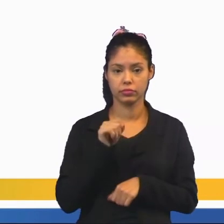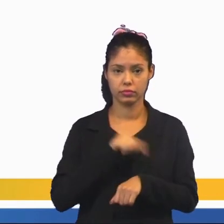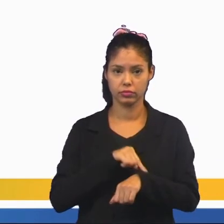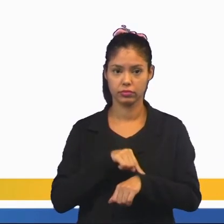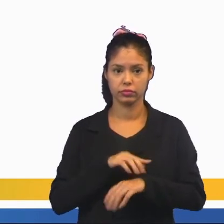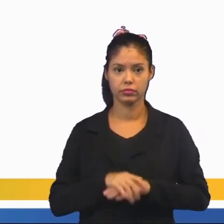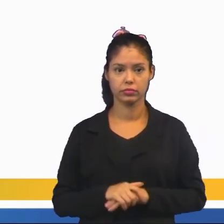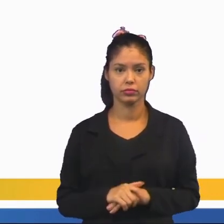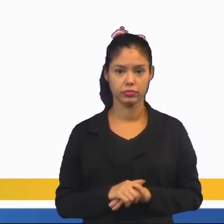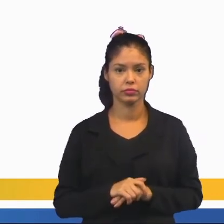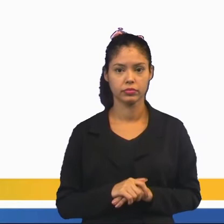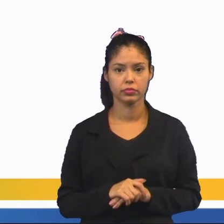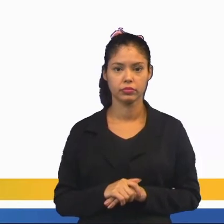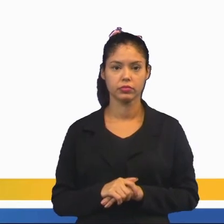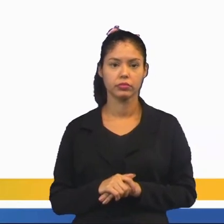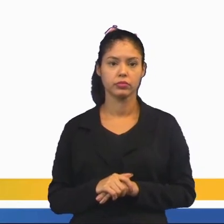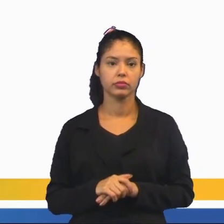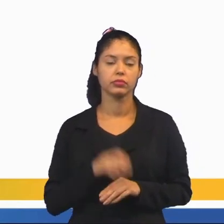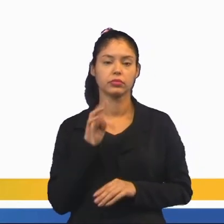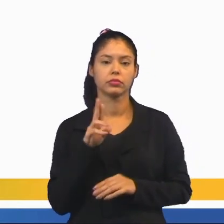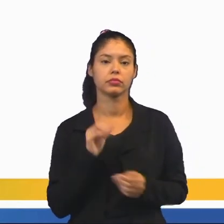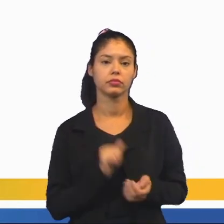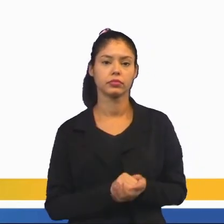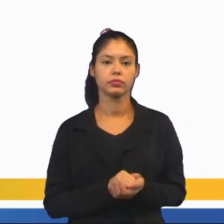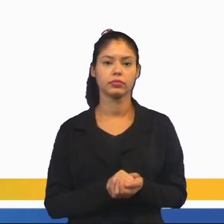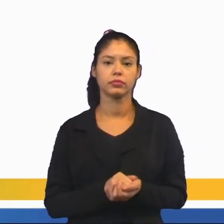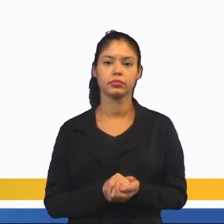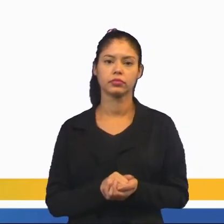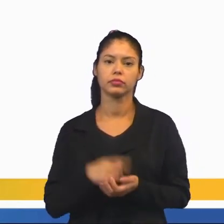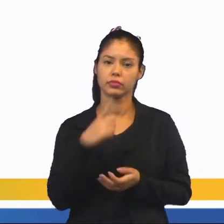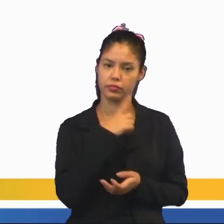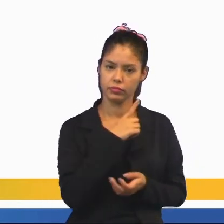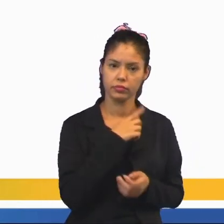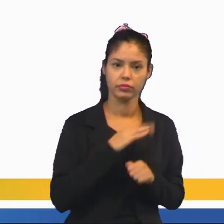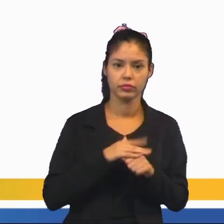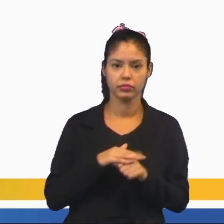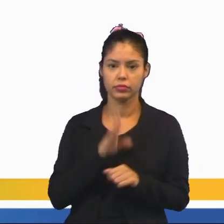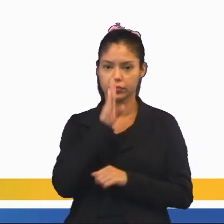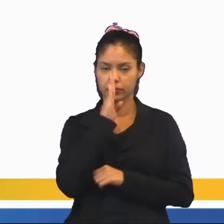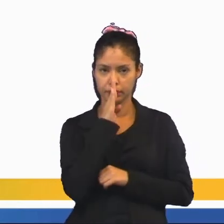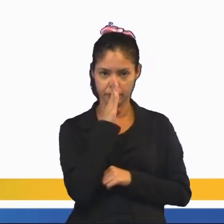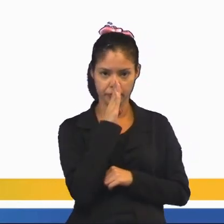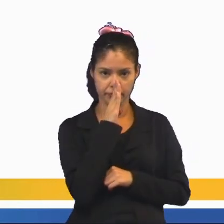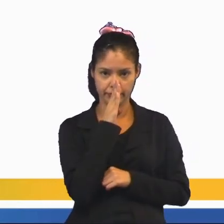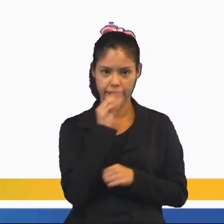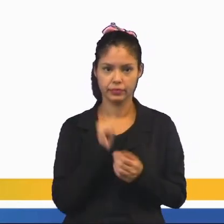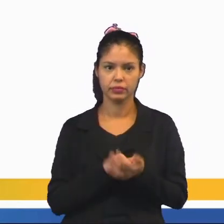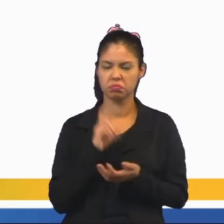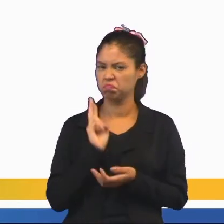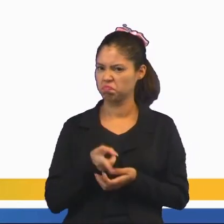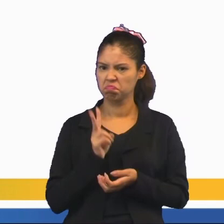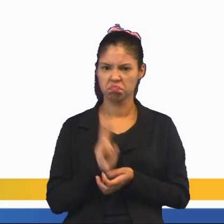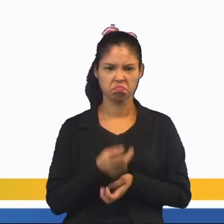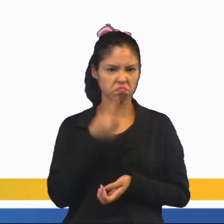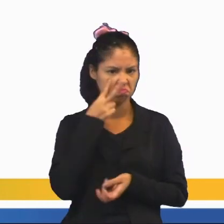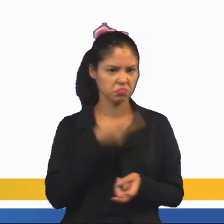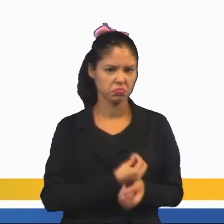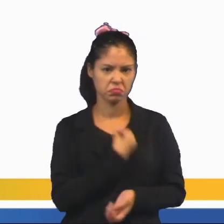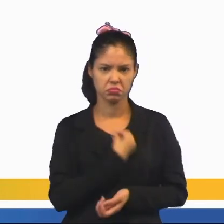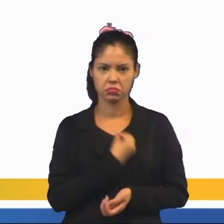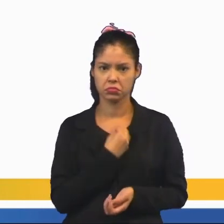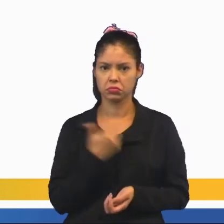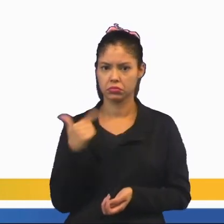tempo. Os sintomas. As hepatites são doenças silenciosas que nem sempre